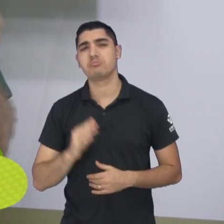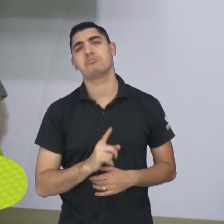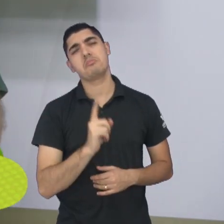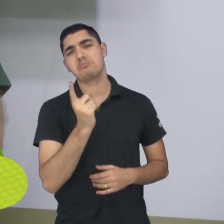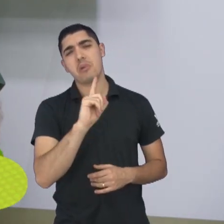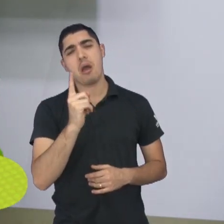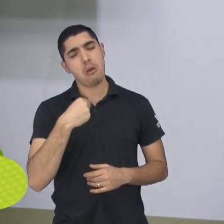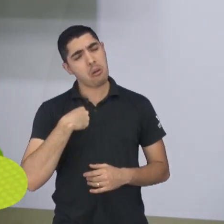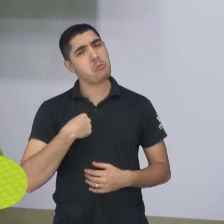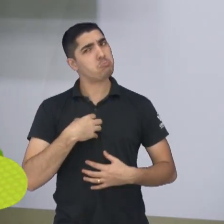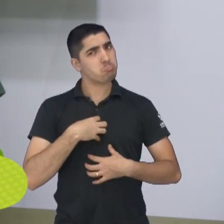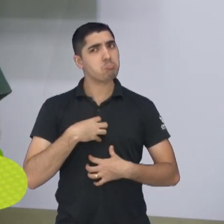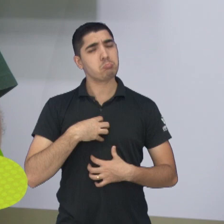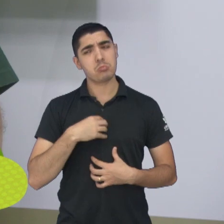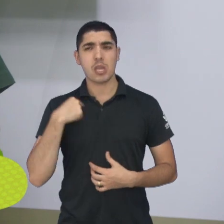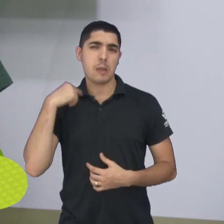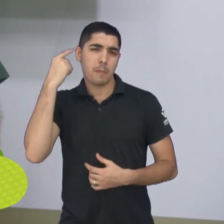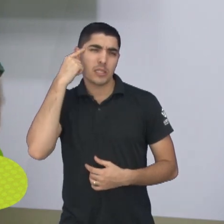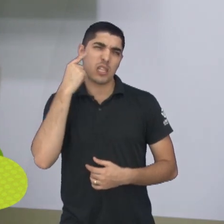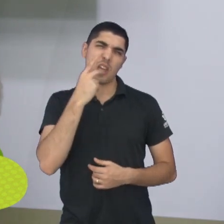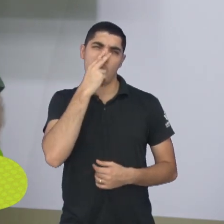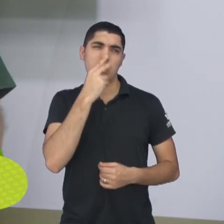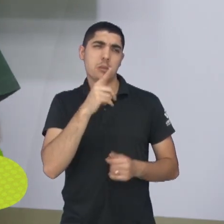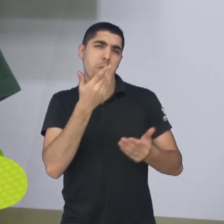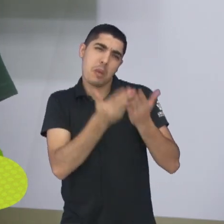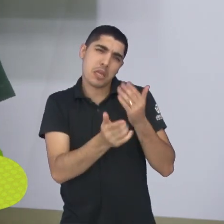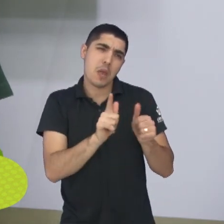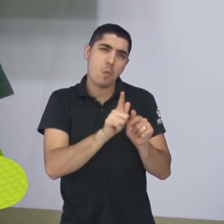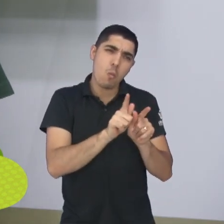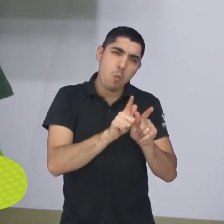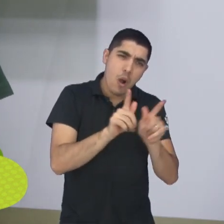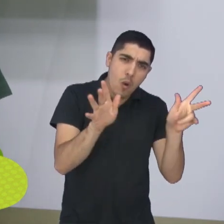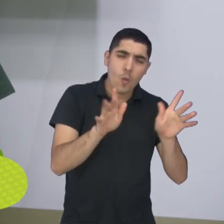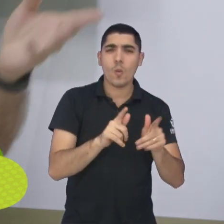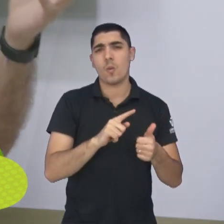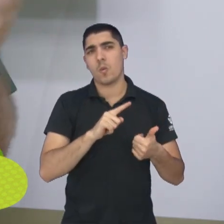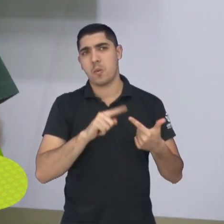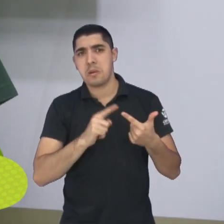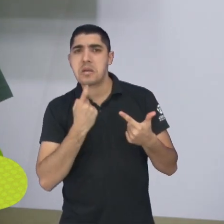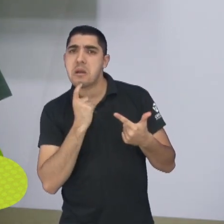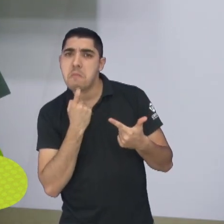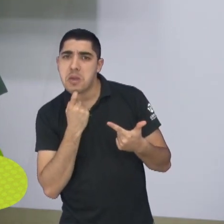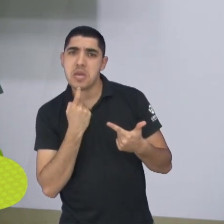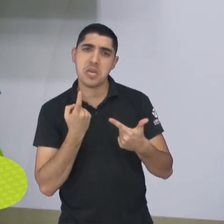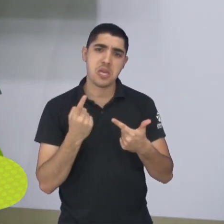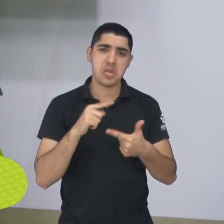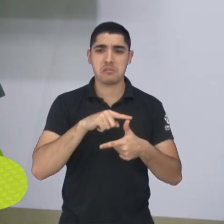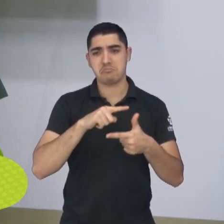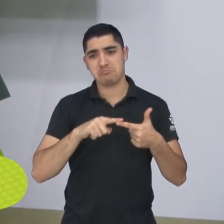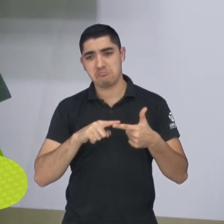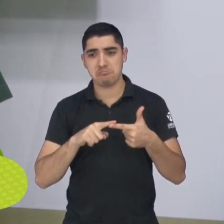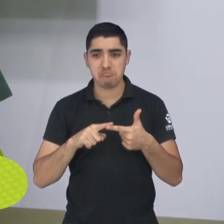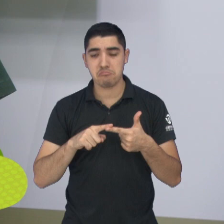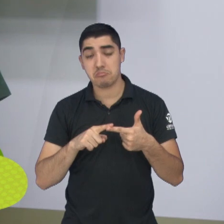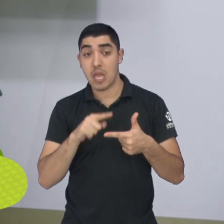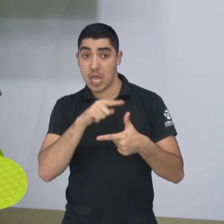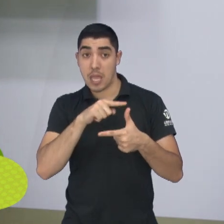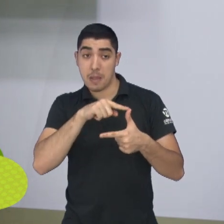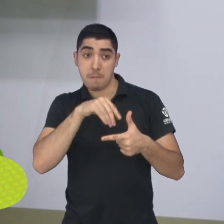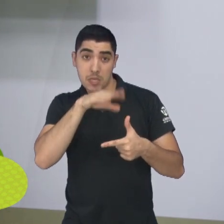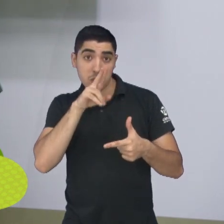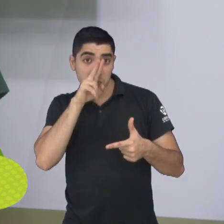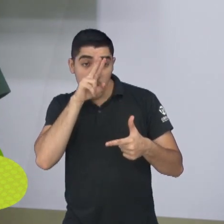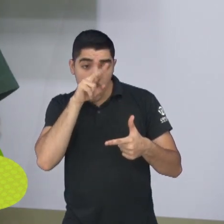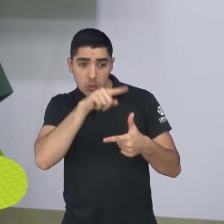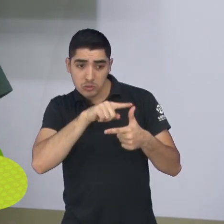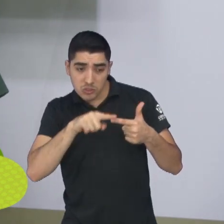gente esperasse uma ou outra derrota, talvez contra Guarulhos ou contra o Campinas, né? Que é Campinas já